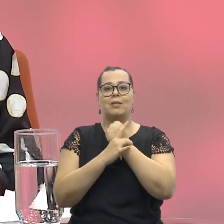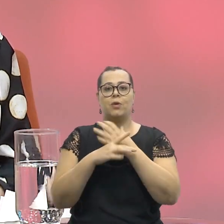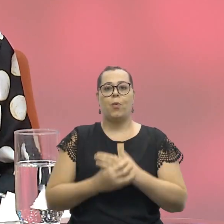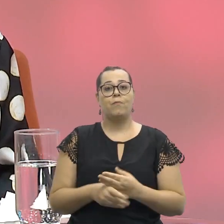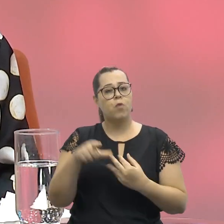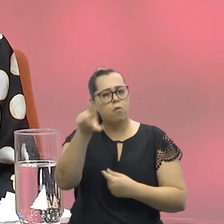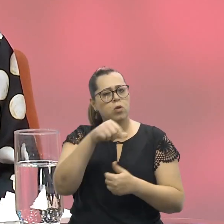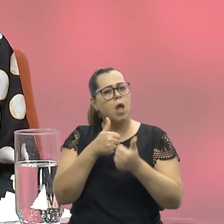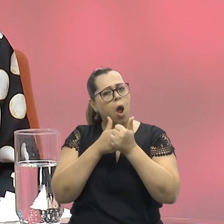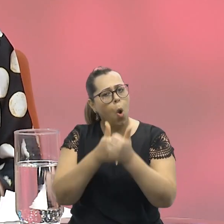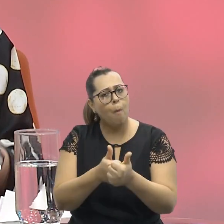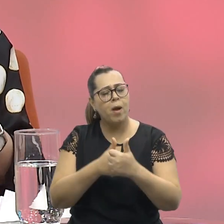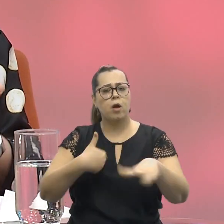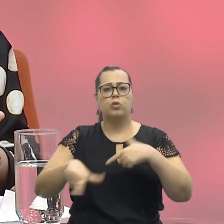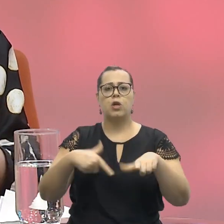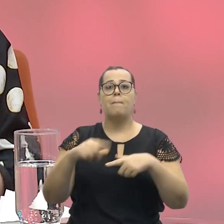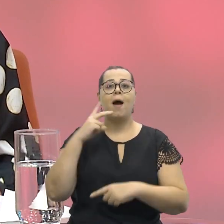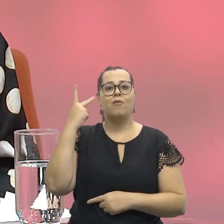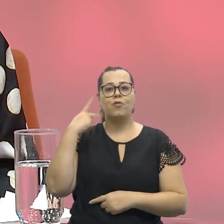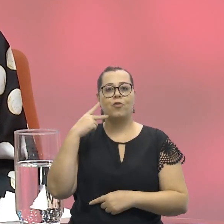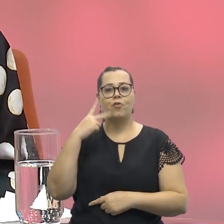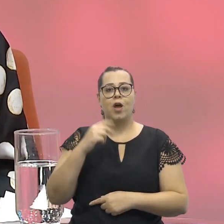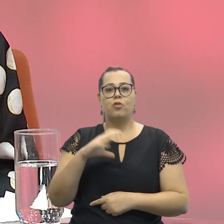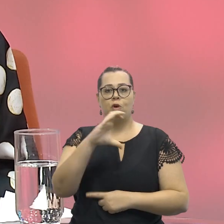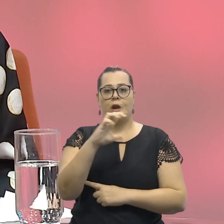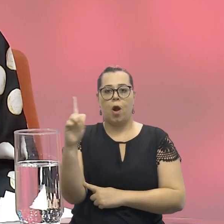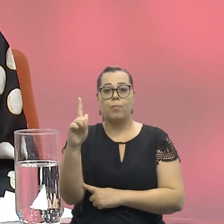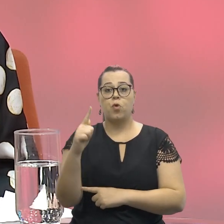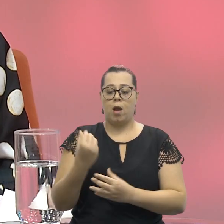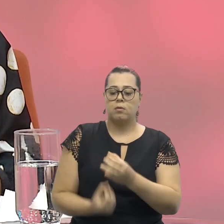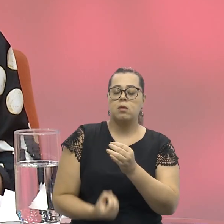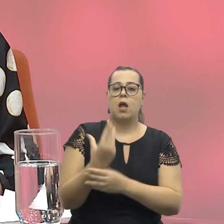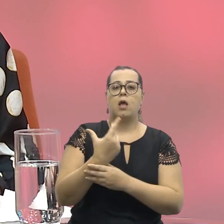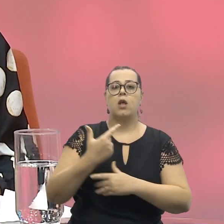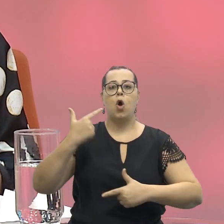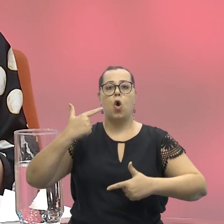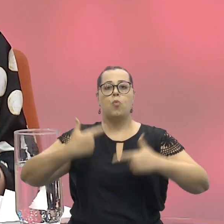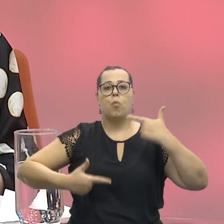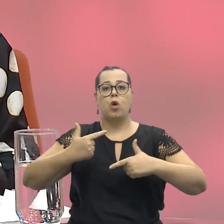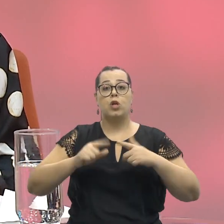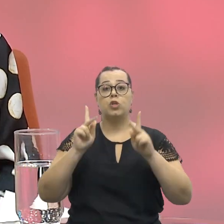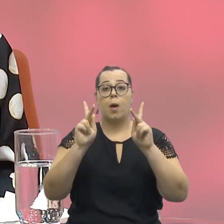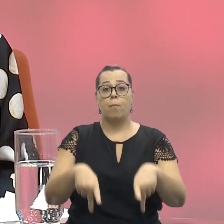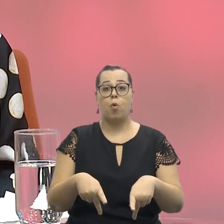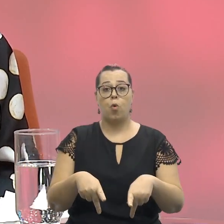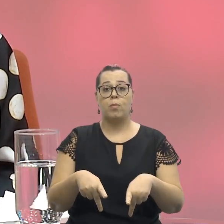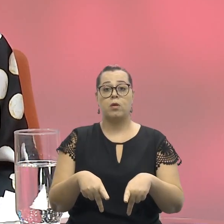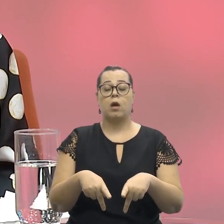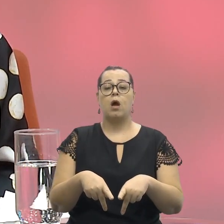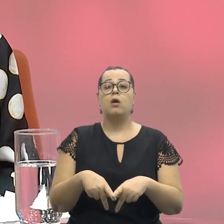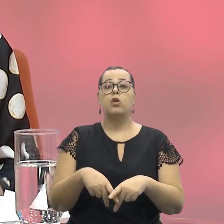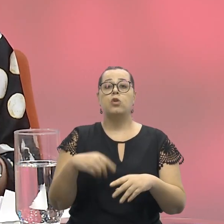de um trânsito mais seguro. Acompanhe o trabalho dos vereadores de Campo Grande na criação de políticas